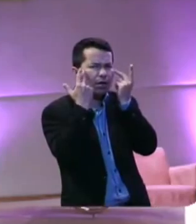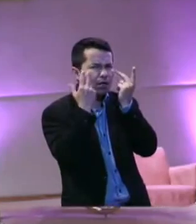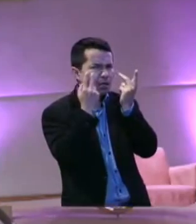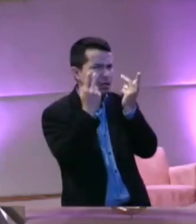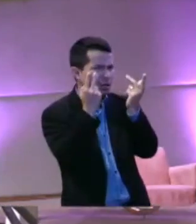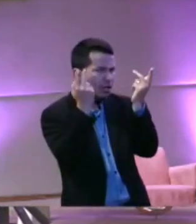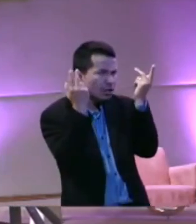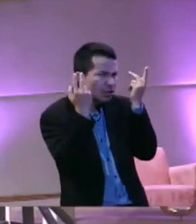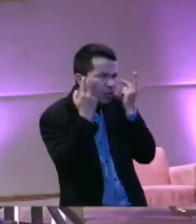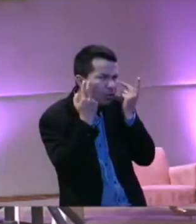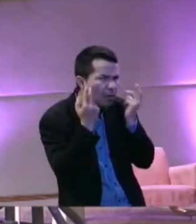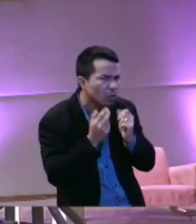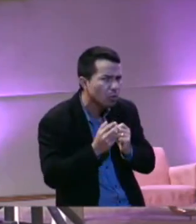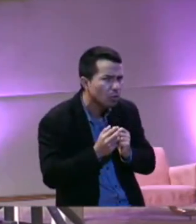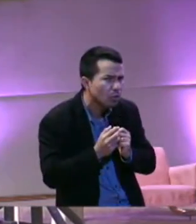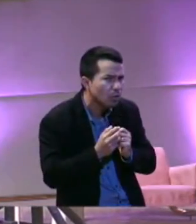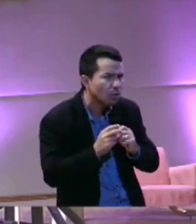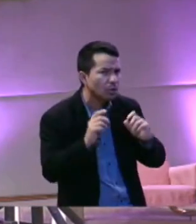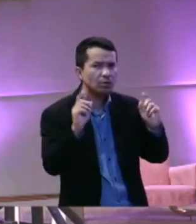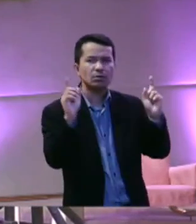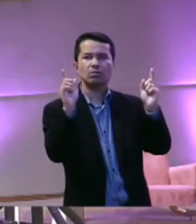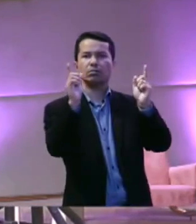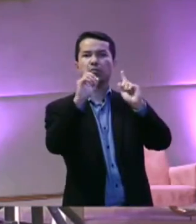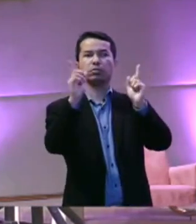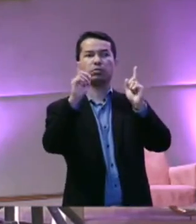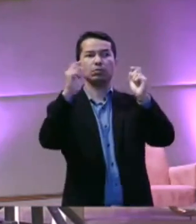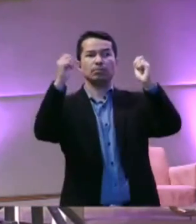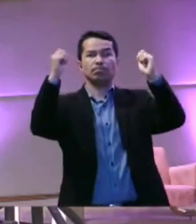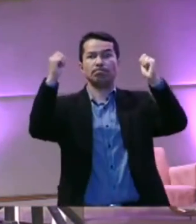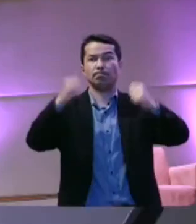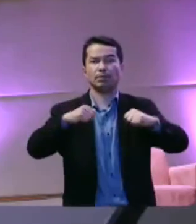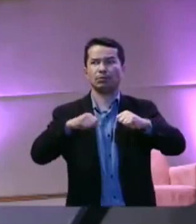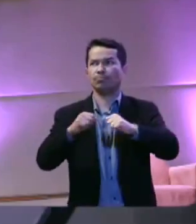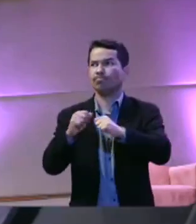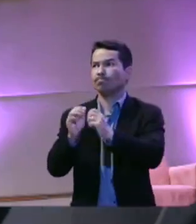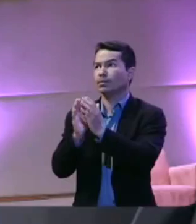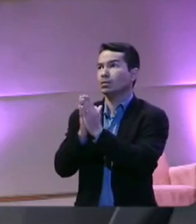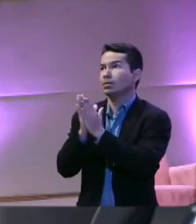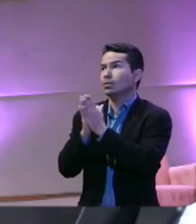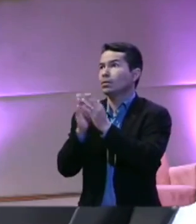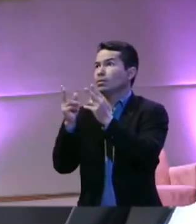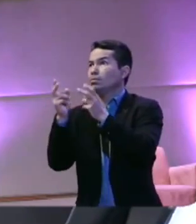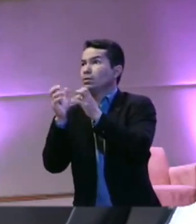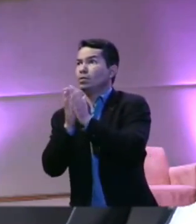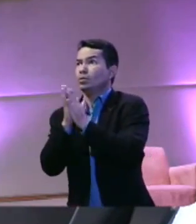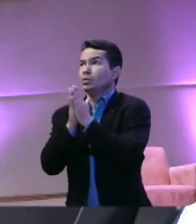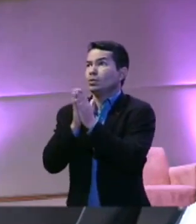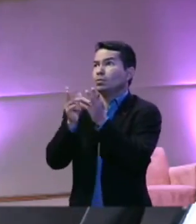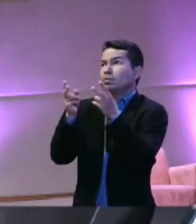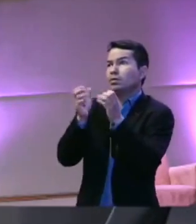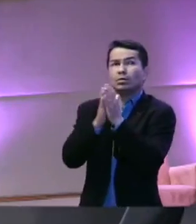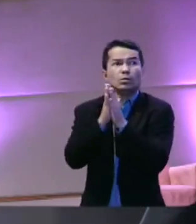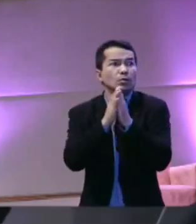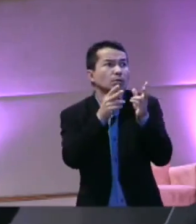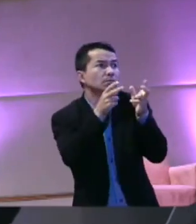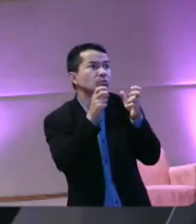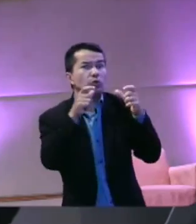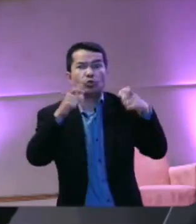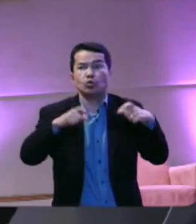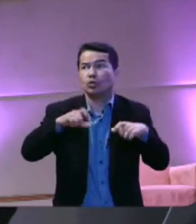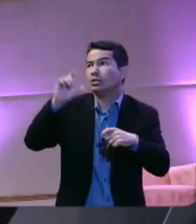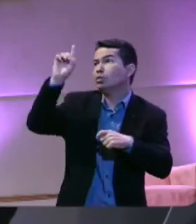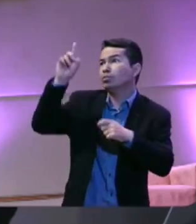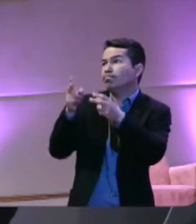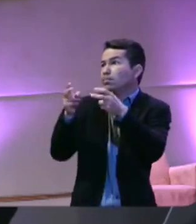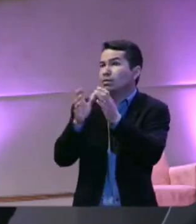igreja, tornar comum alguns moveres de Deus. No culto das 11, estava vendo o pastor Paulo perguntando: quantas